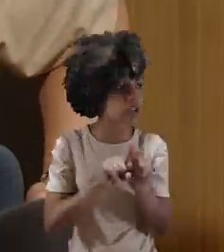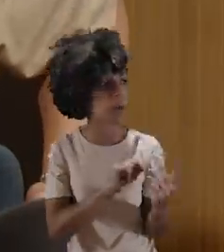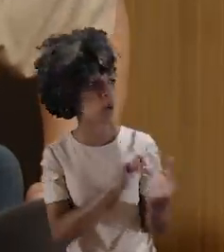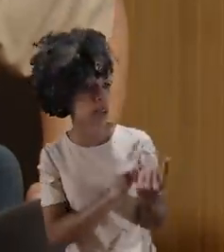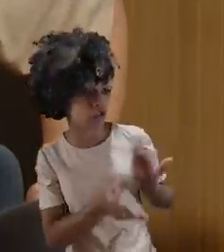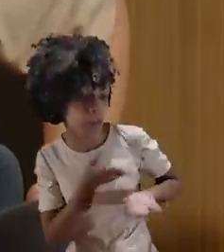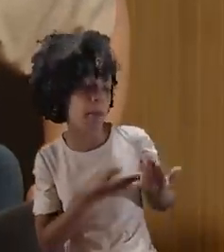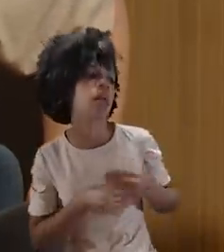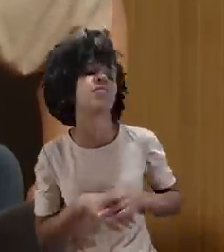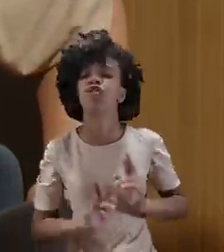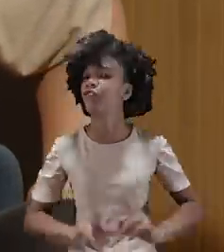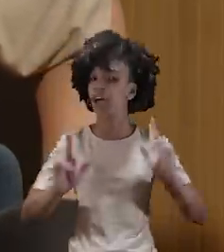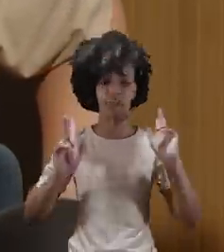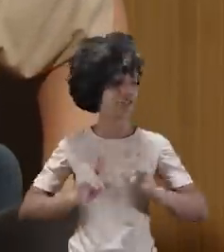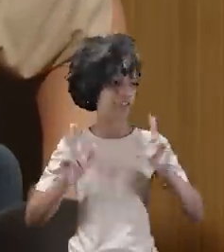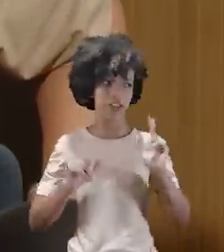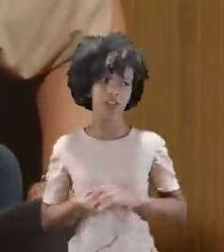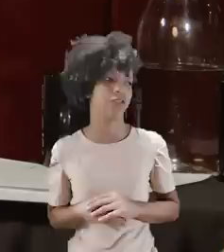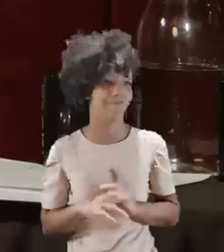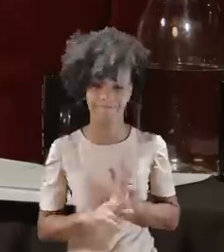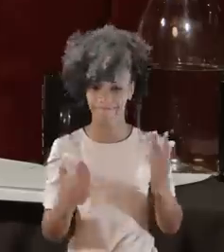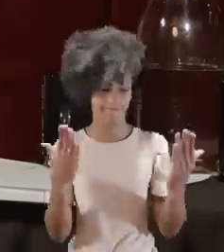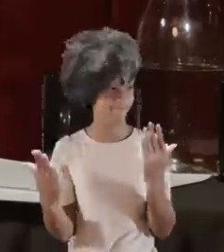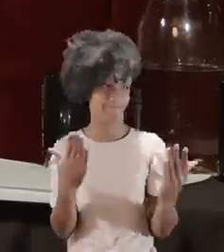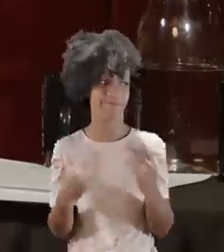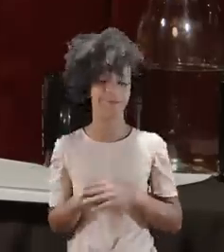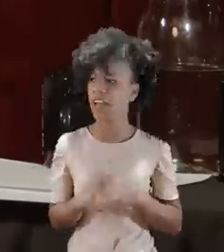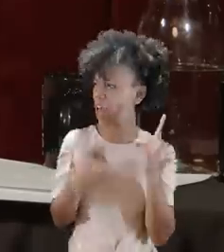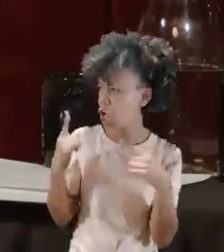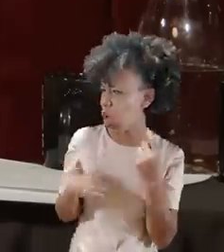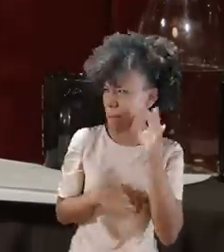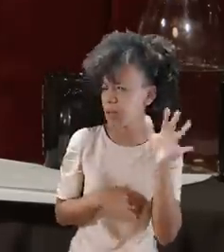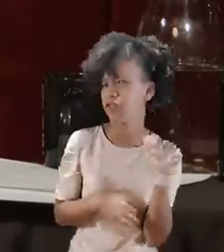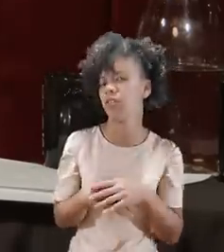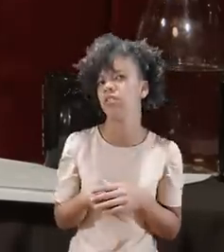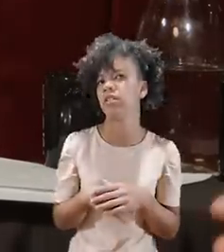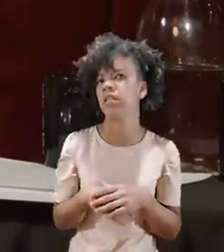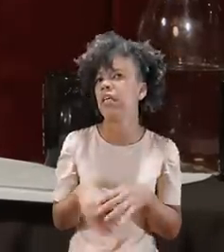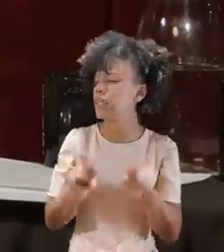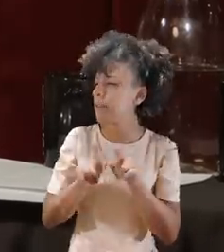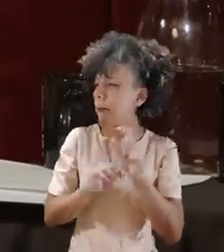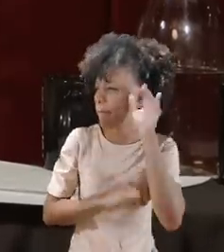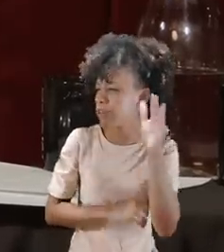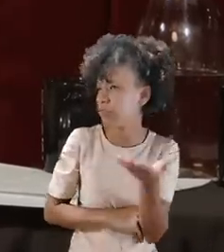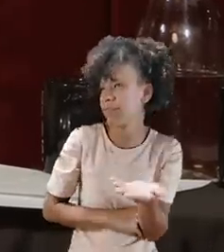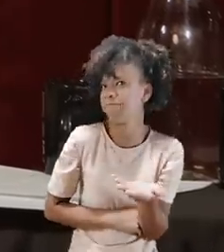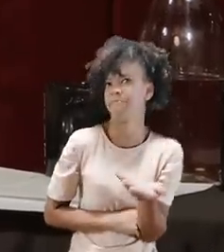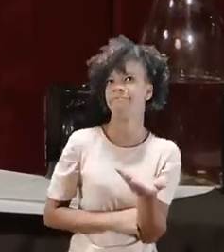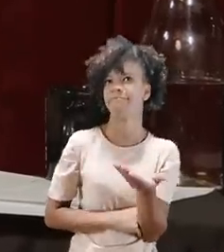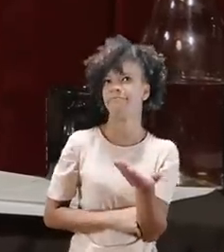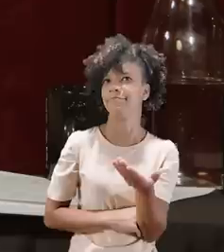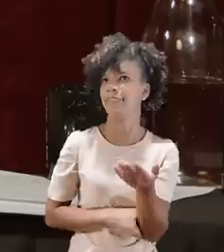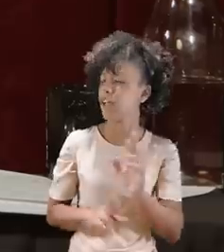o atendimento né cara é muito diferente a gritante que logo tá a imaginava que eu imaginava